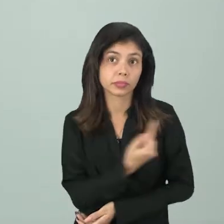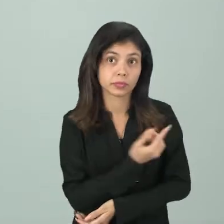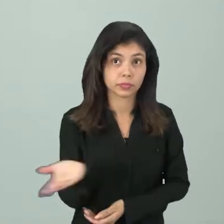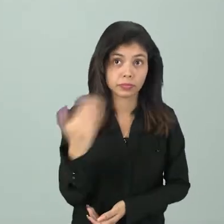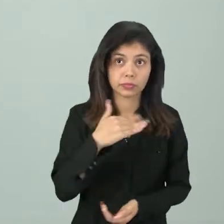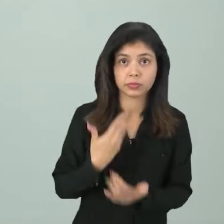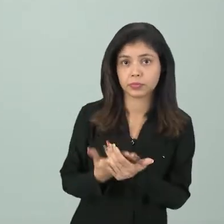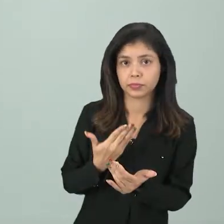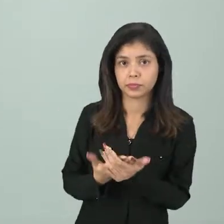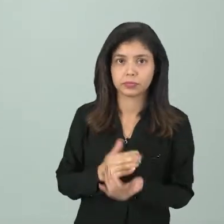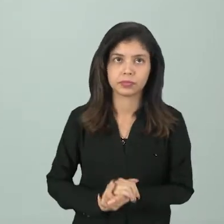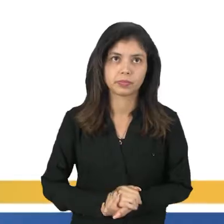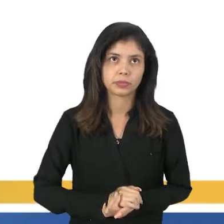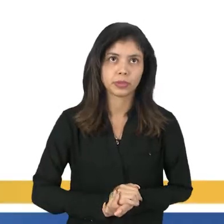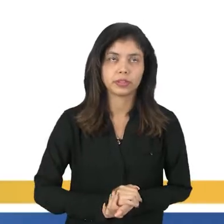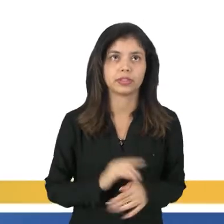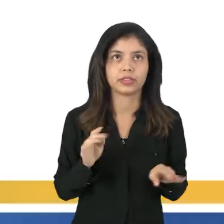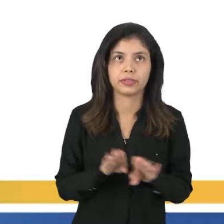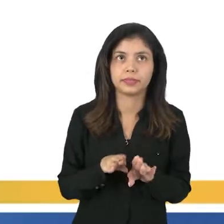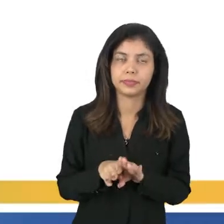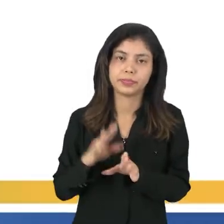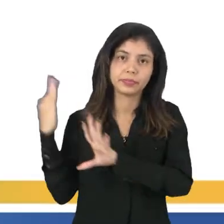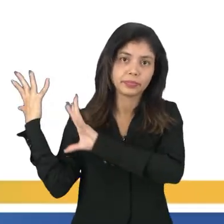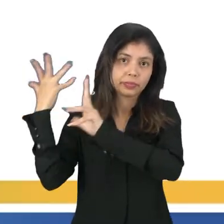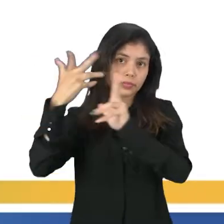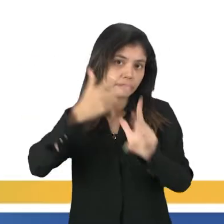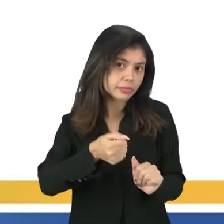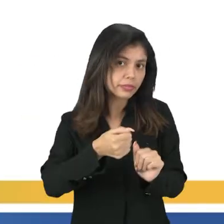começar agora a nossa aula, tá ok?